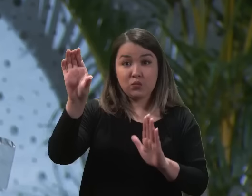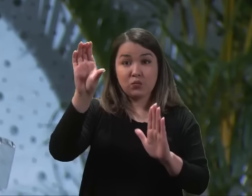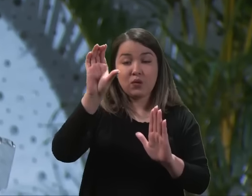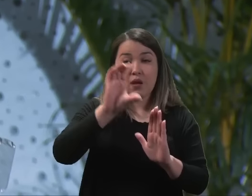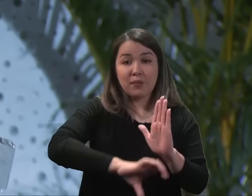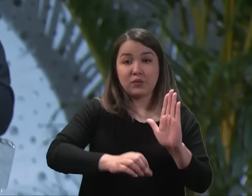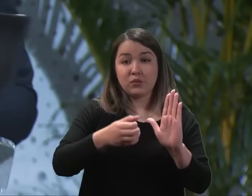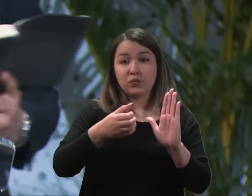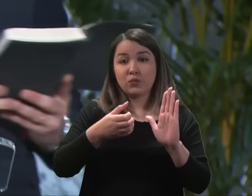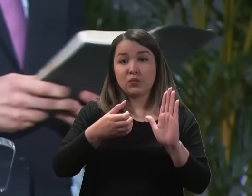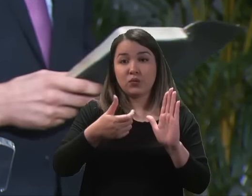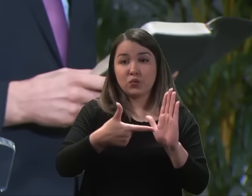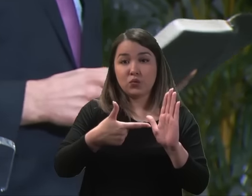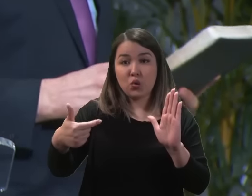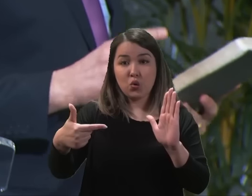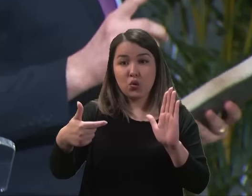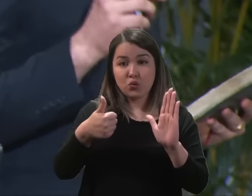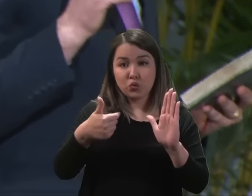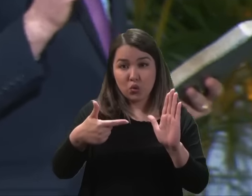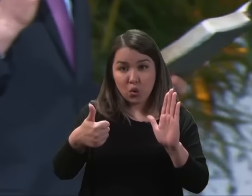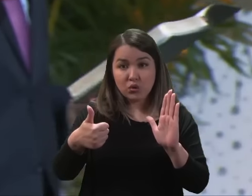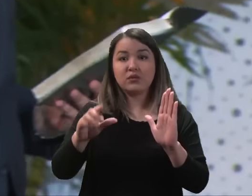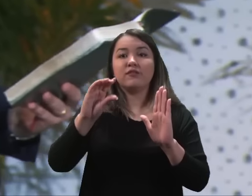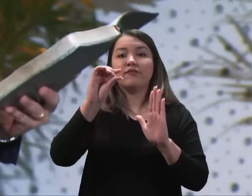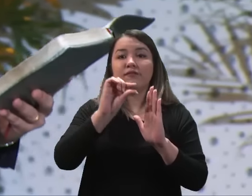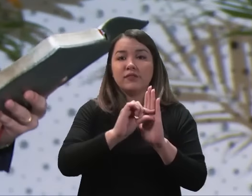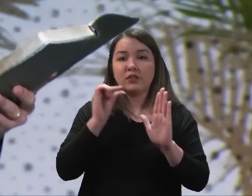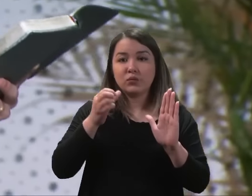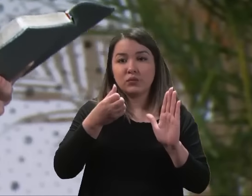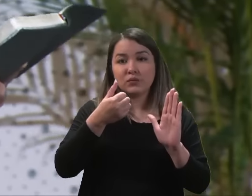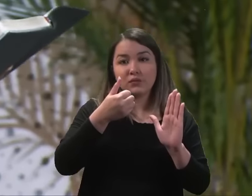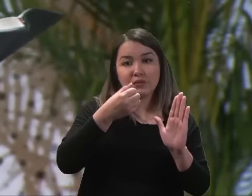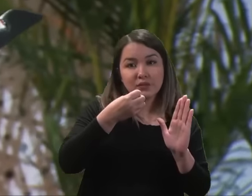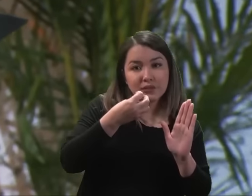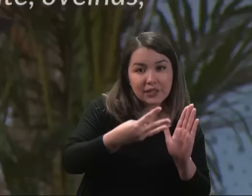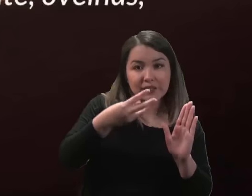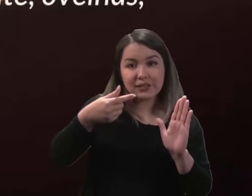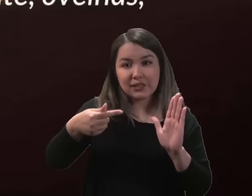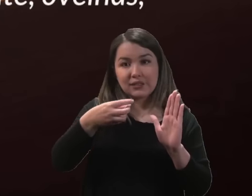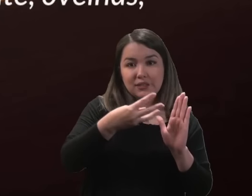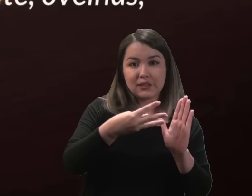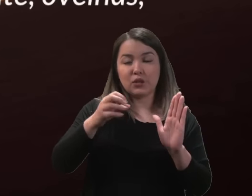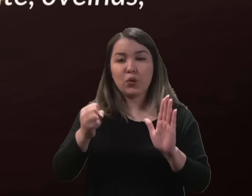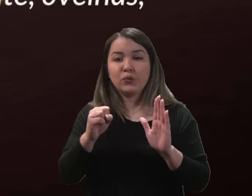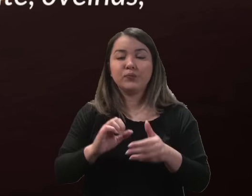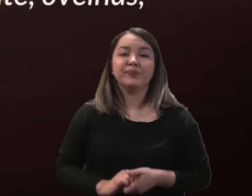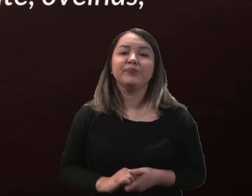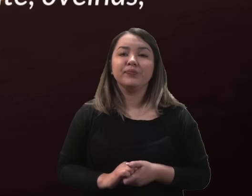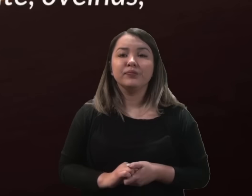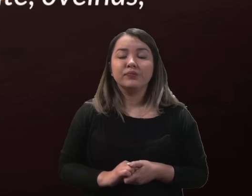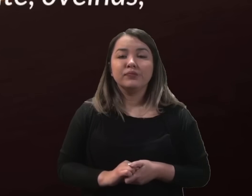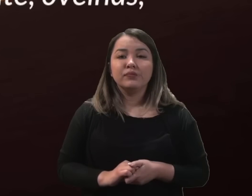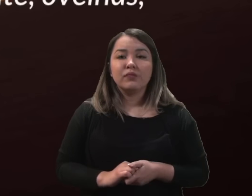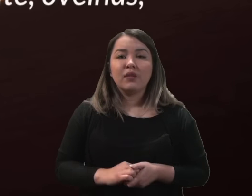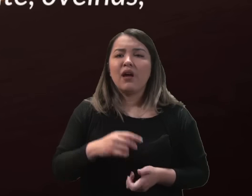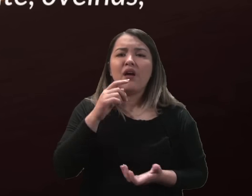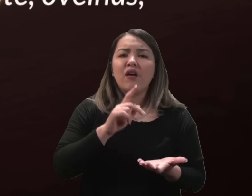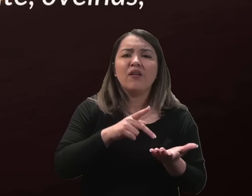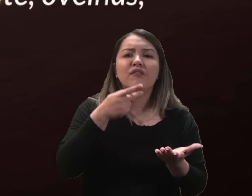e 38 a palavra palavra do Senhor diz assim partiram os filhos de Israel